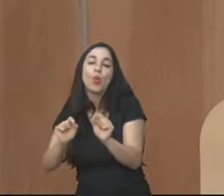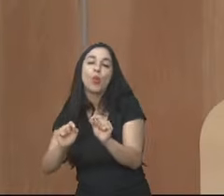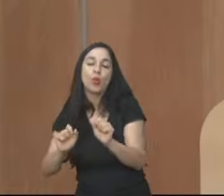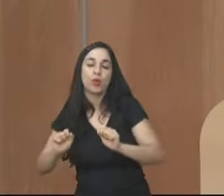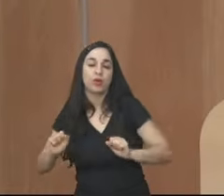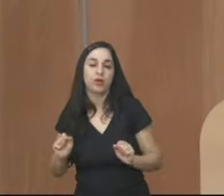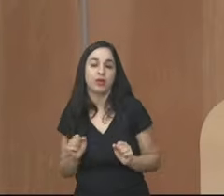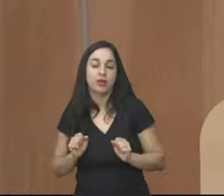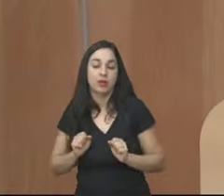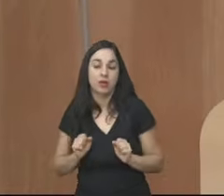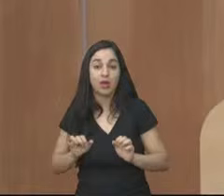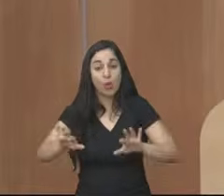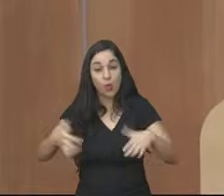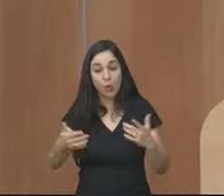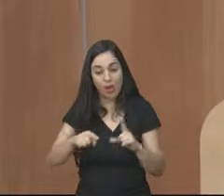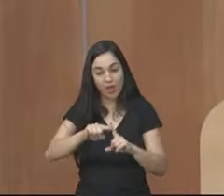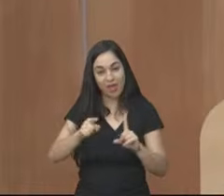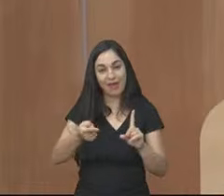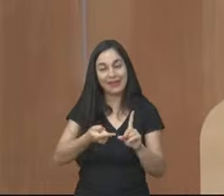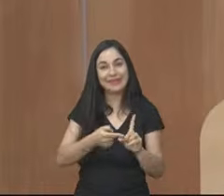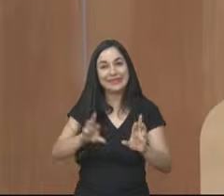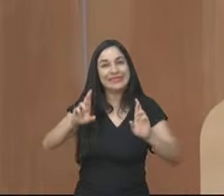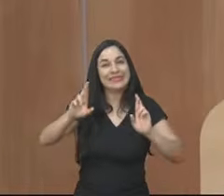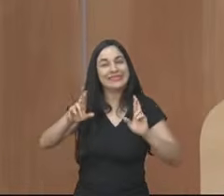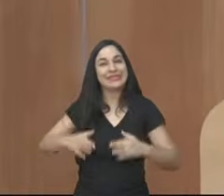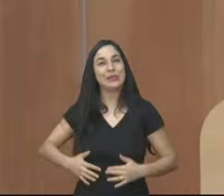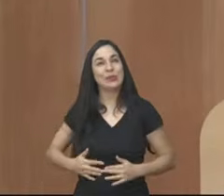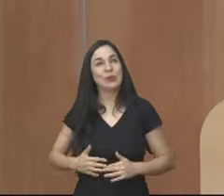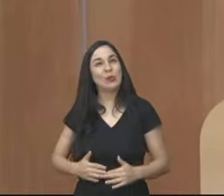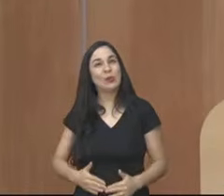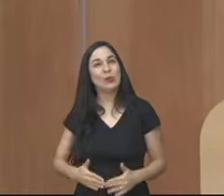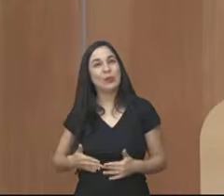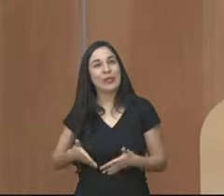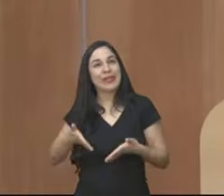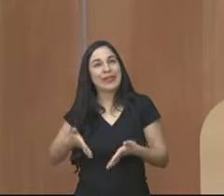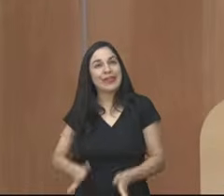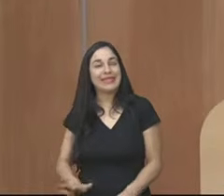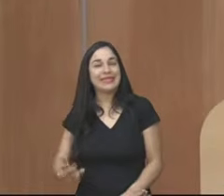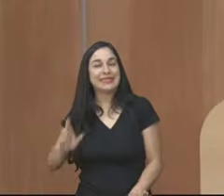esperados com muito fervor e alegria, elas são